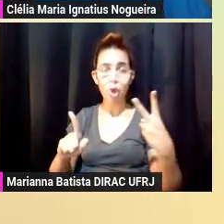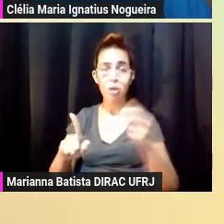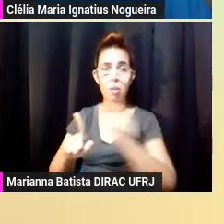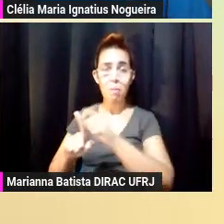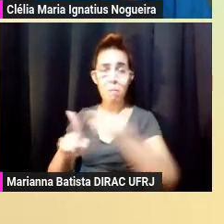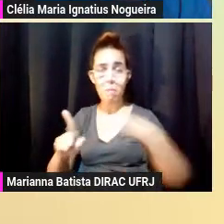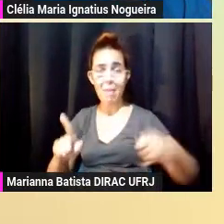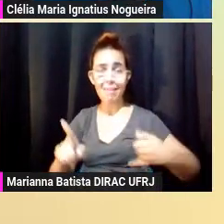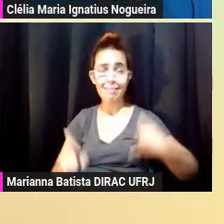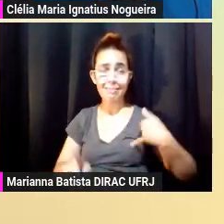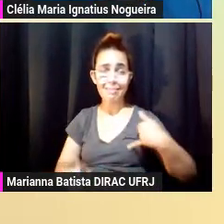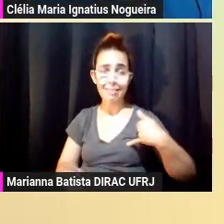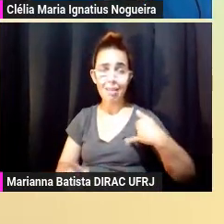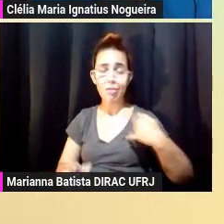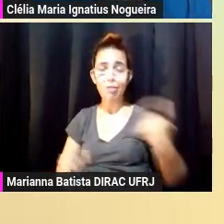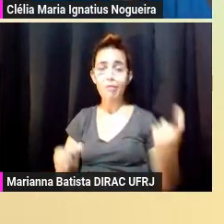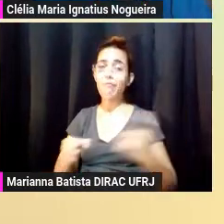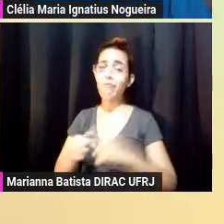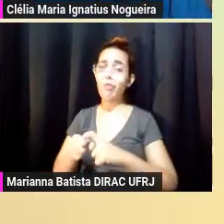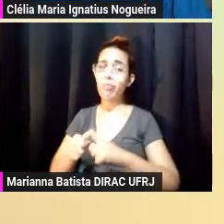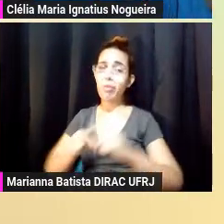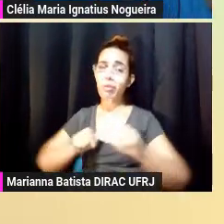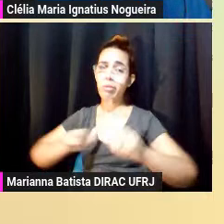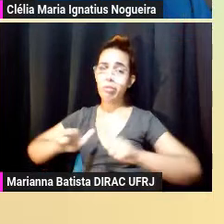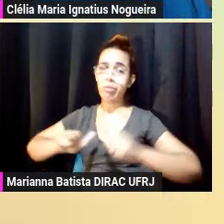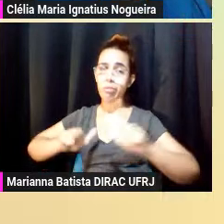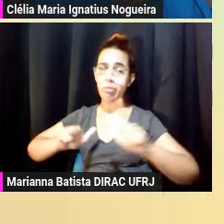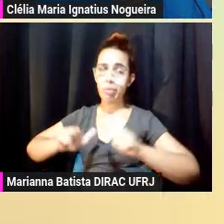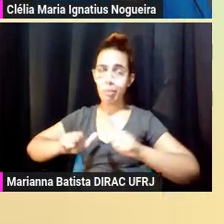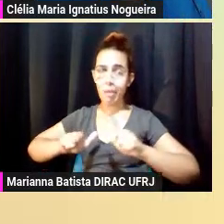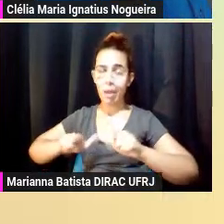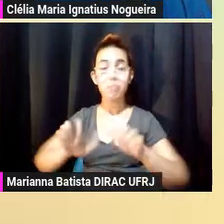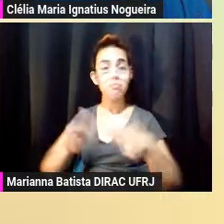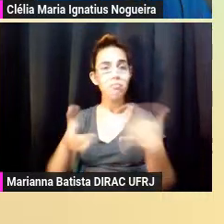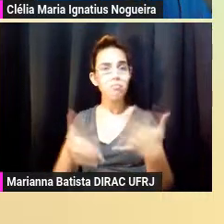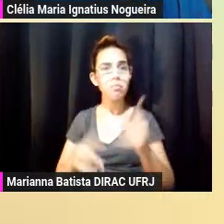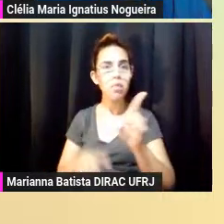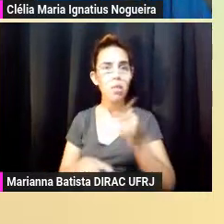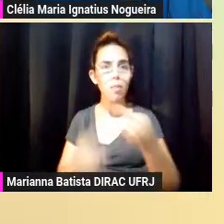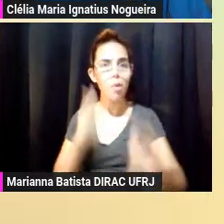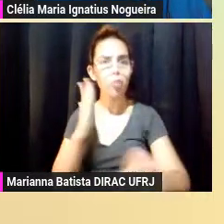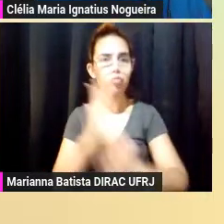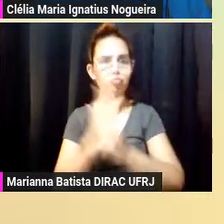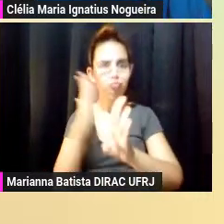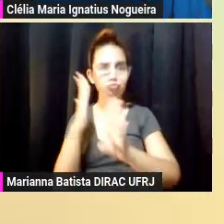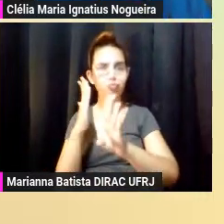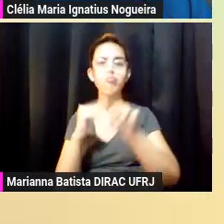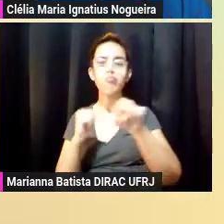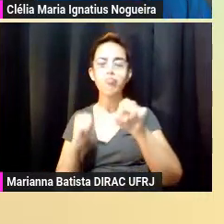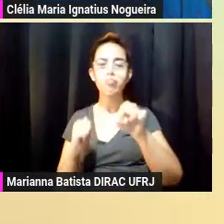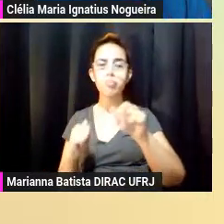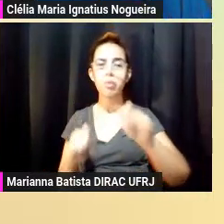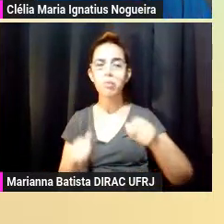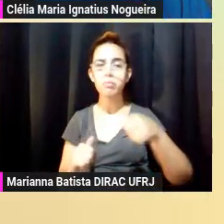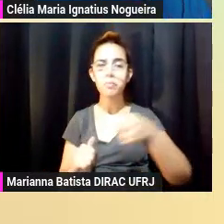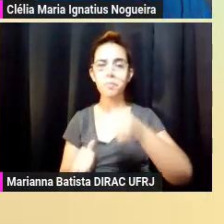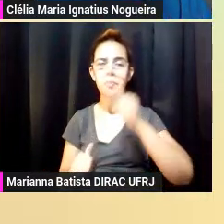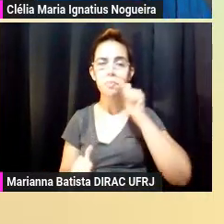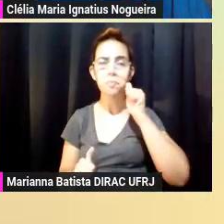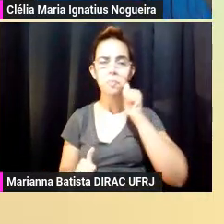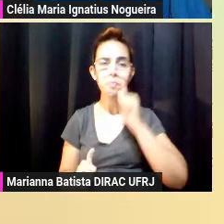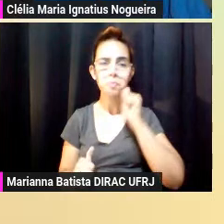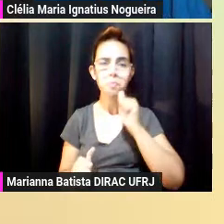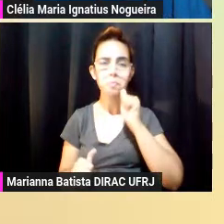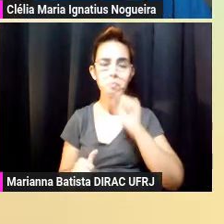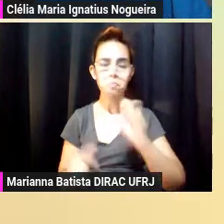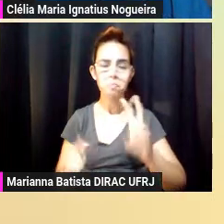quando a Marília tinha 9 meses, eu descobri que ela era surda, 8 meses. A Beatriz eu não descobri no